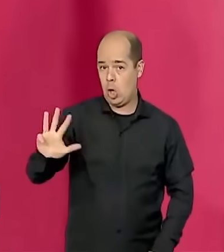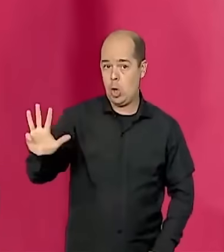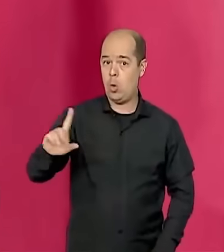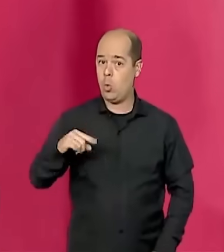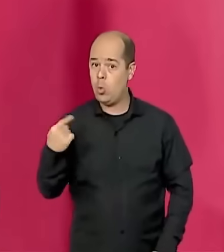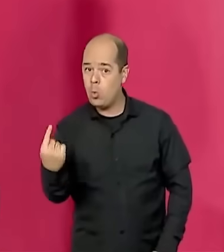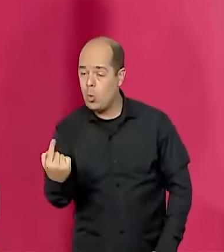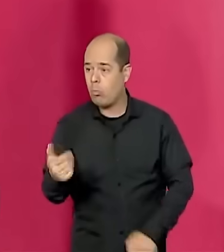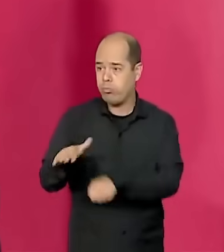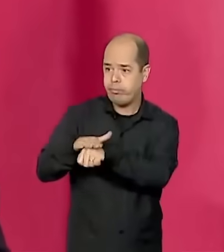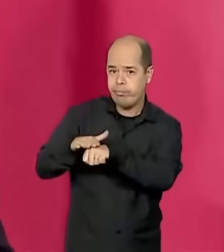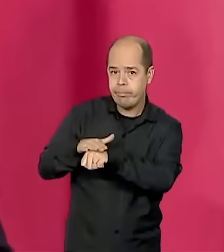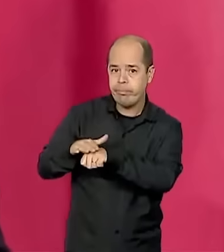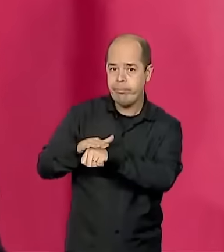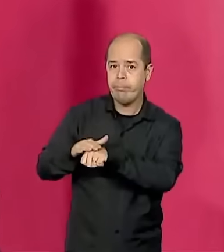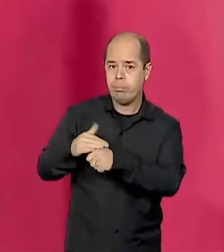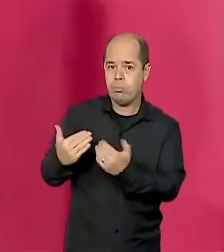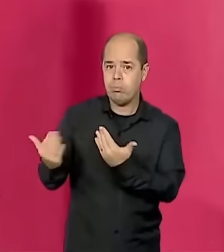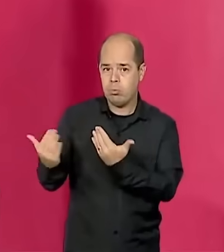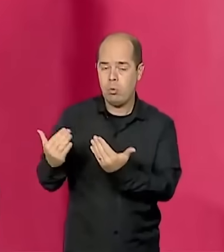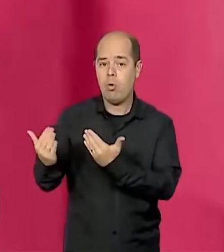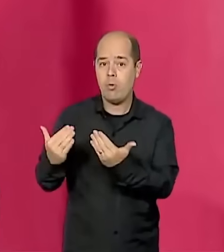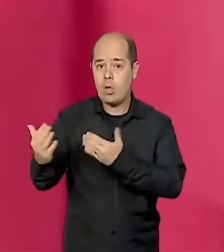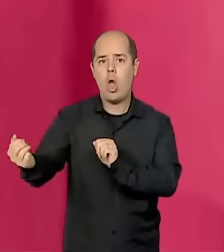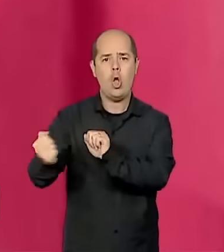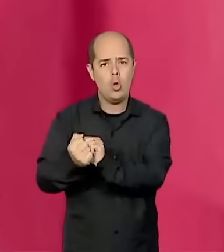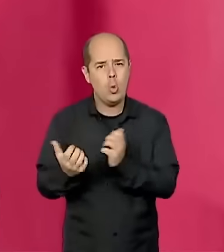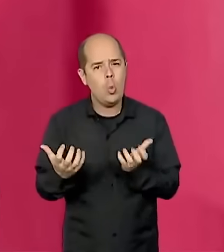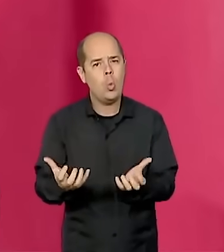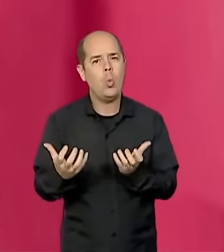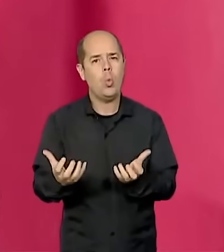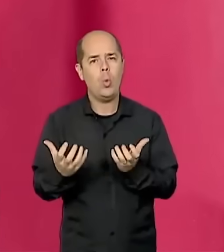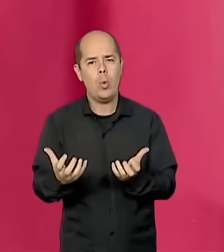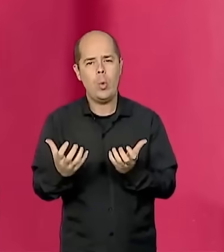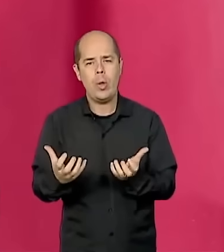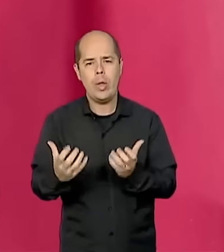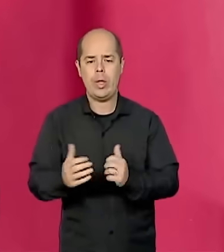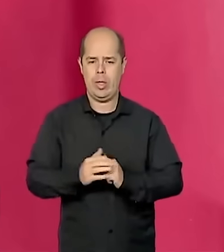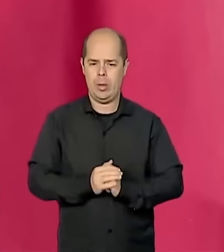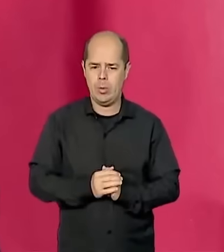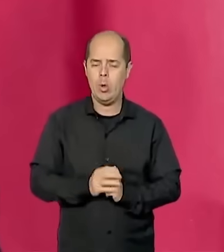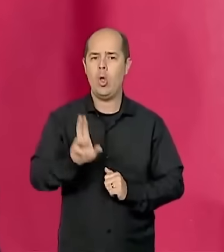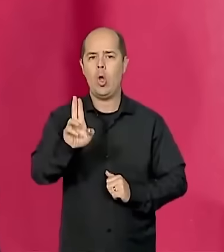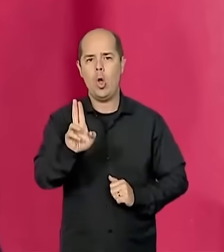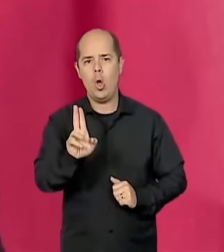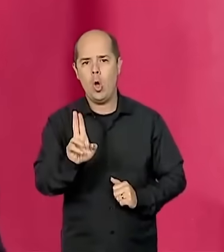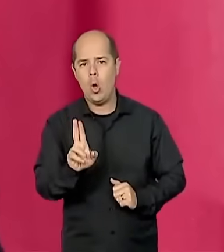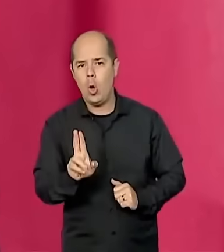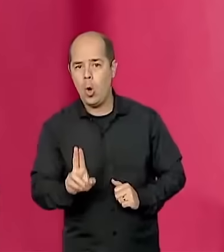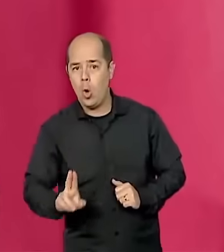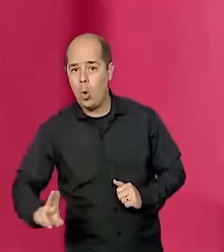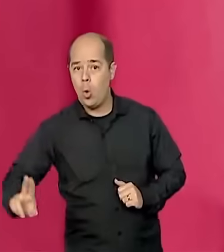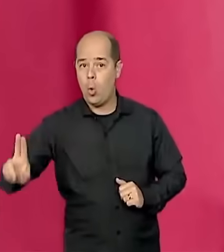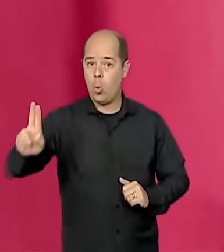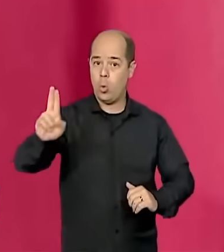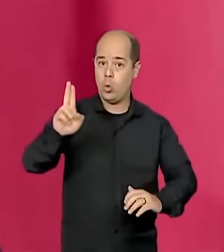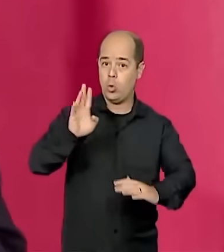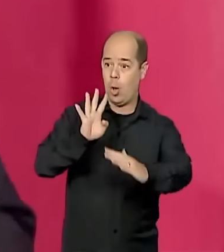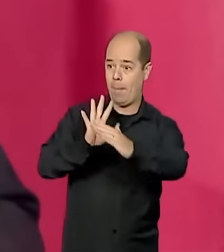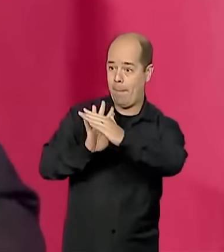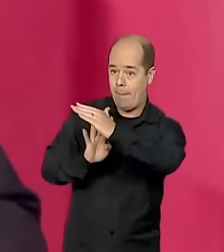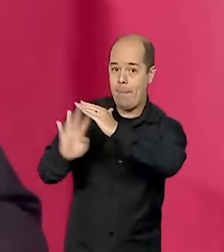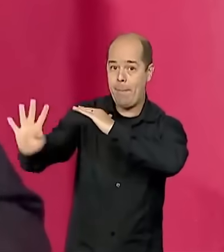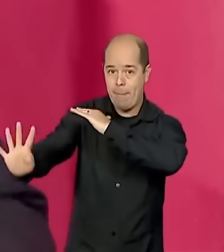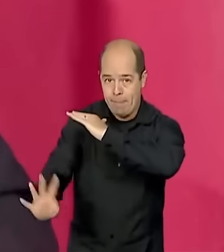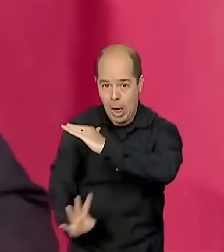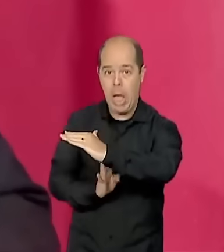dessas iniciativas. Juntos, queremos utilizar ainda maior o potencial da migração, permitindo a